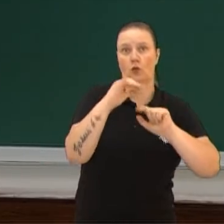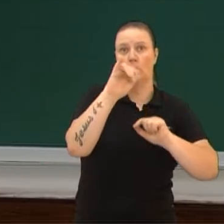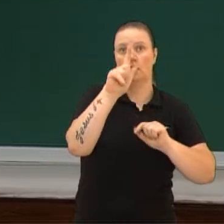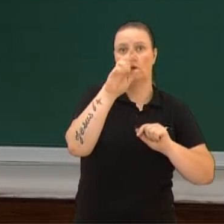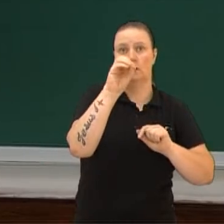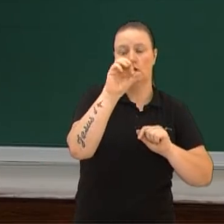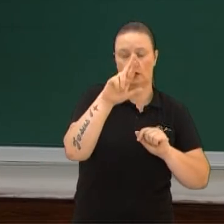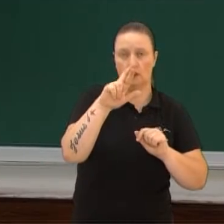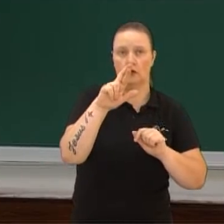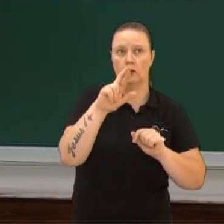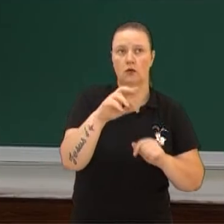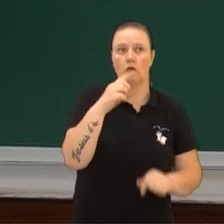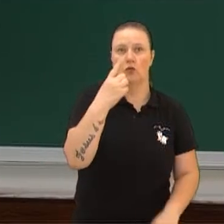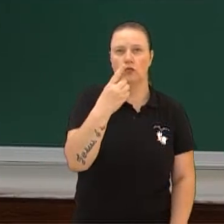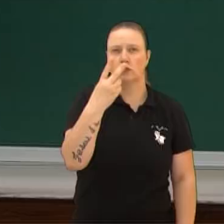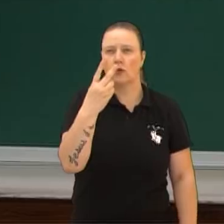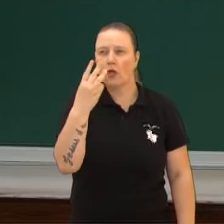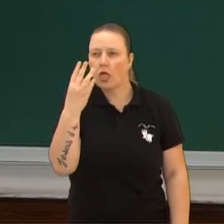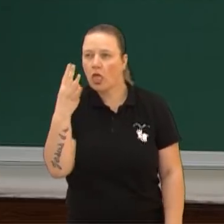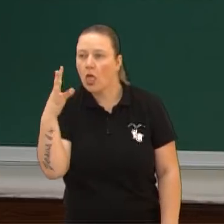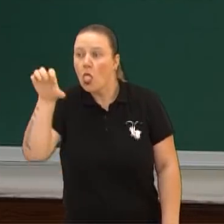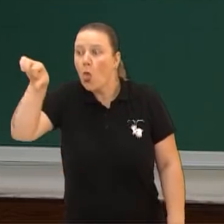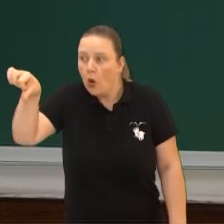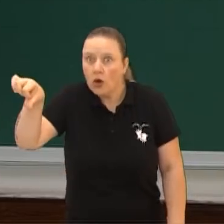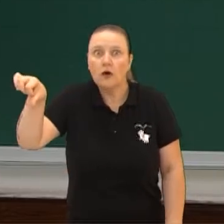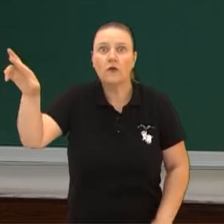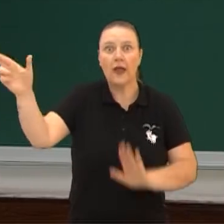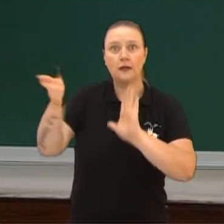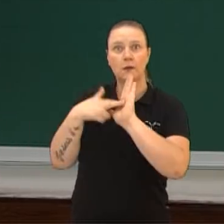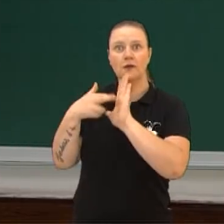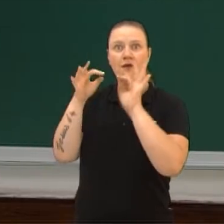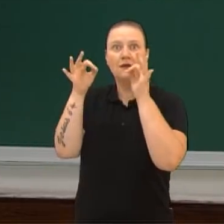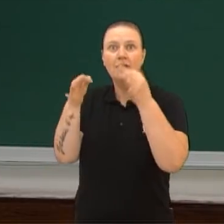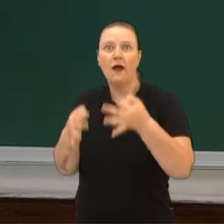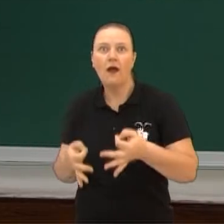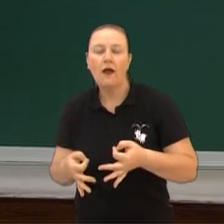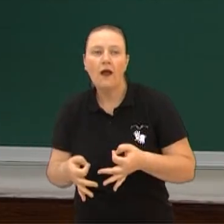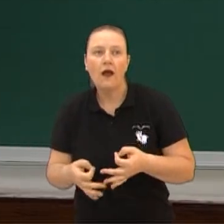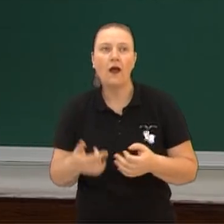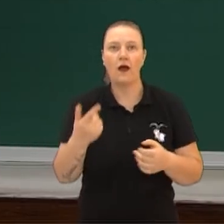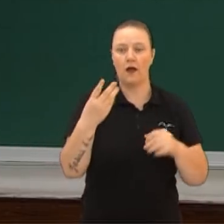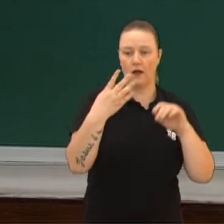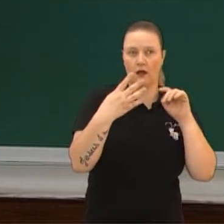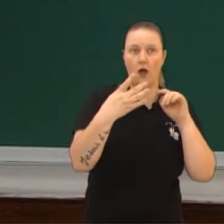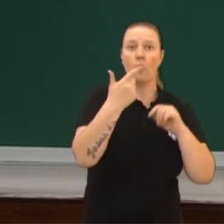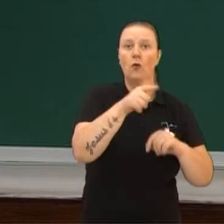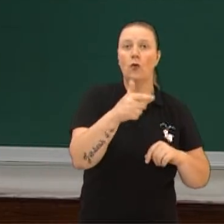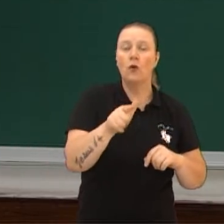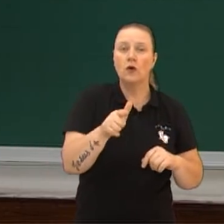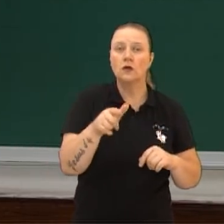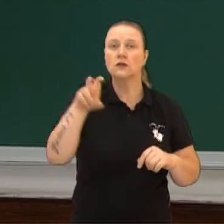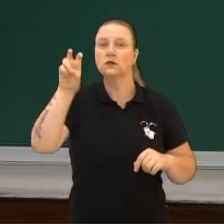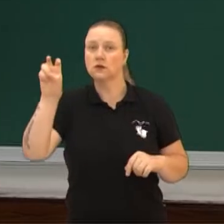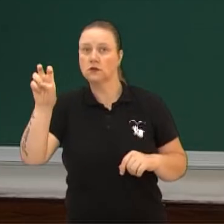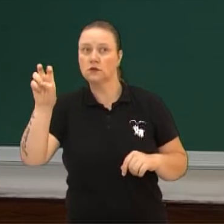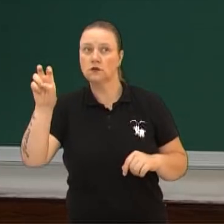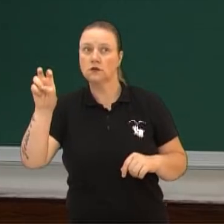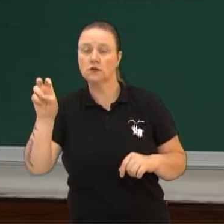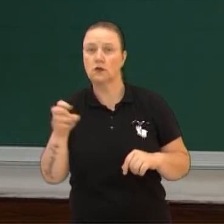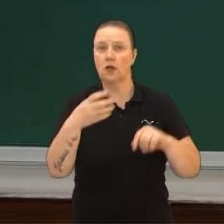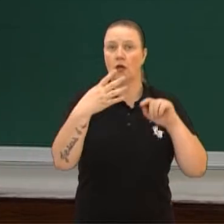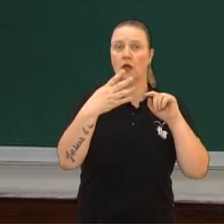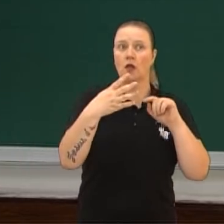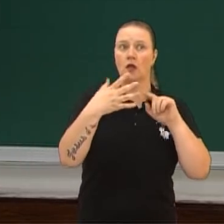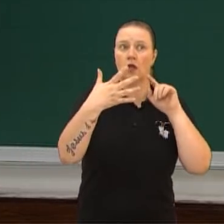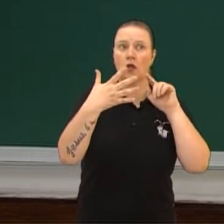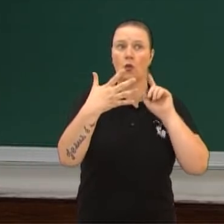3, 4, 5, 6, 7, 8, 9. A Carla, 1, 2, 3, 4, 5. A Patrícia, 1, 2, 3,